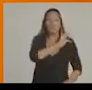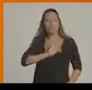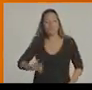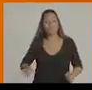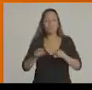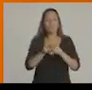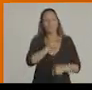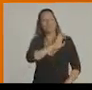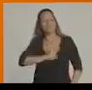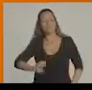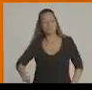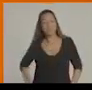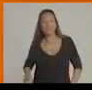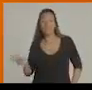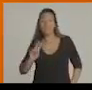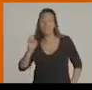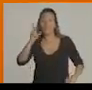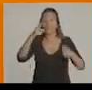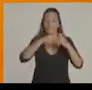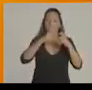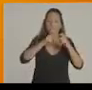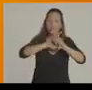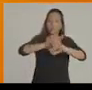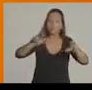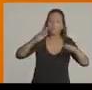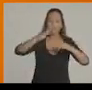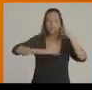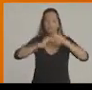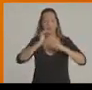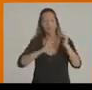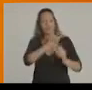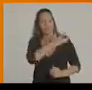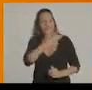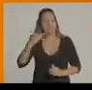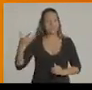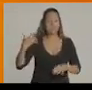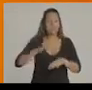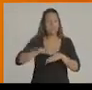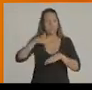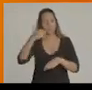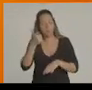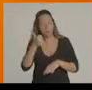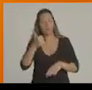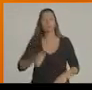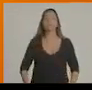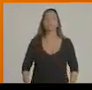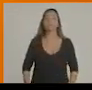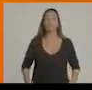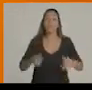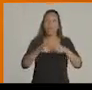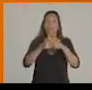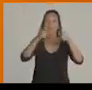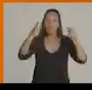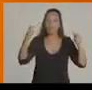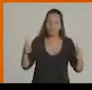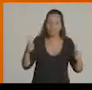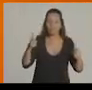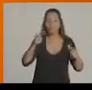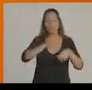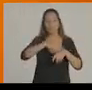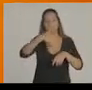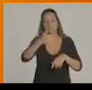Contratar e valorizar médicos e outros profissionais de saúde com um plano de cargos e salários para melhorar o atendimento. Ampliar